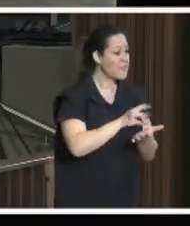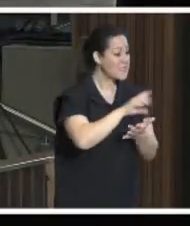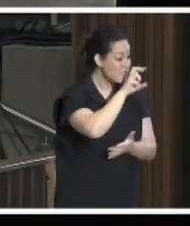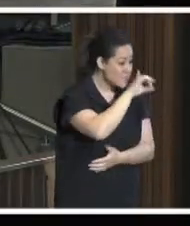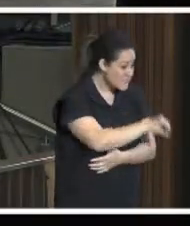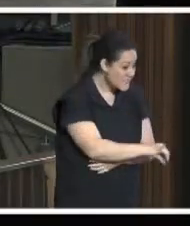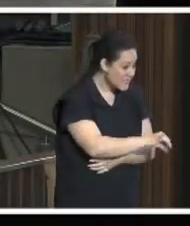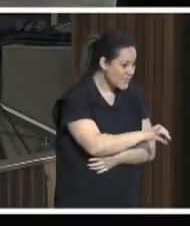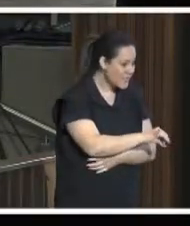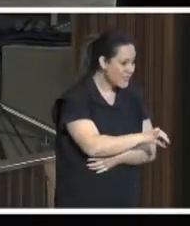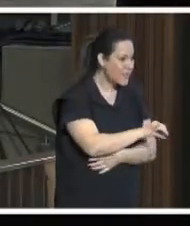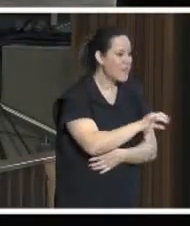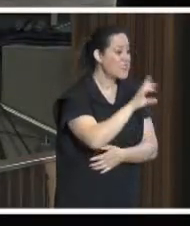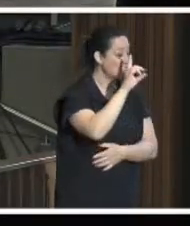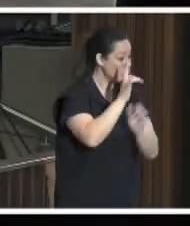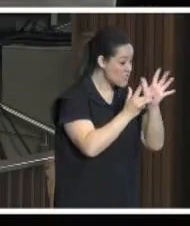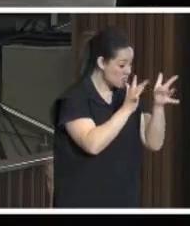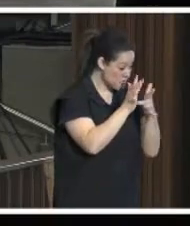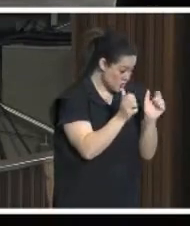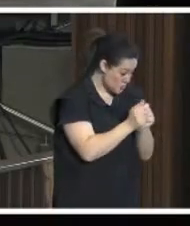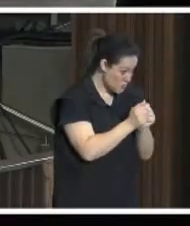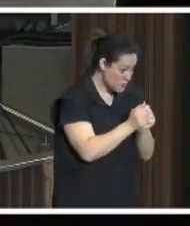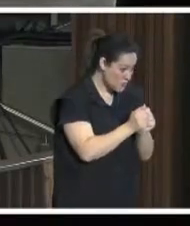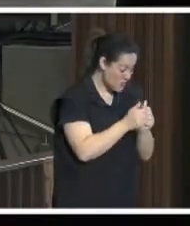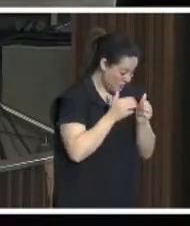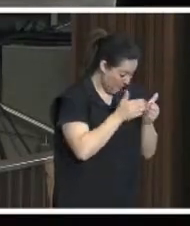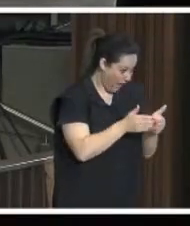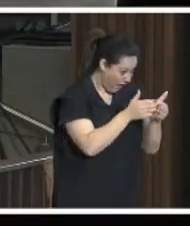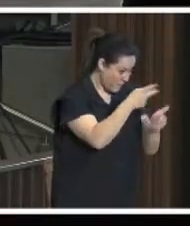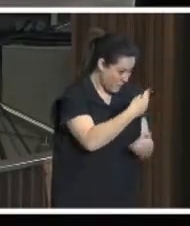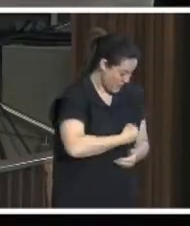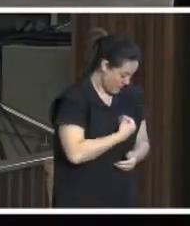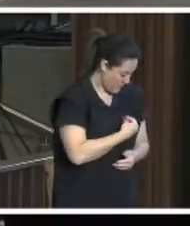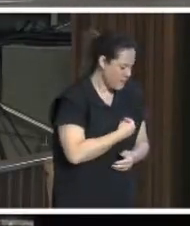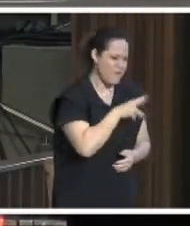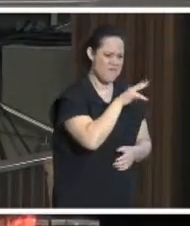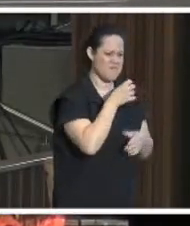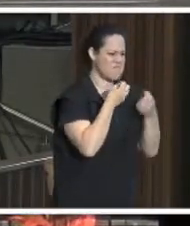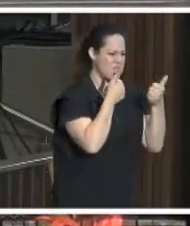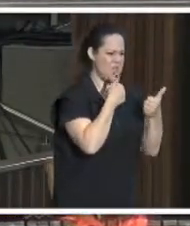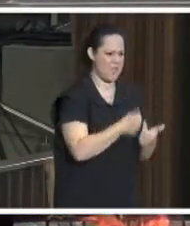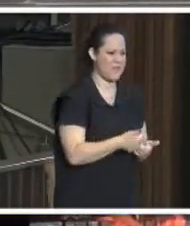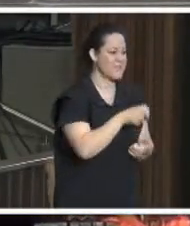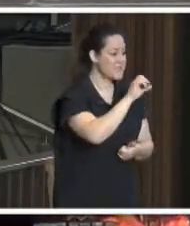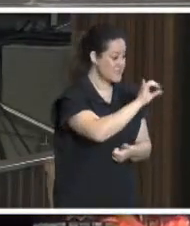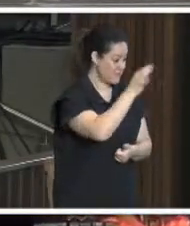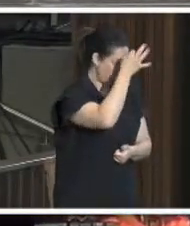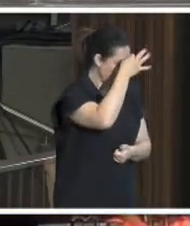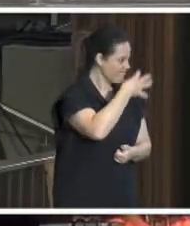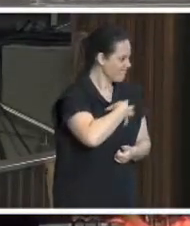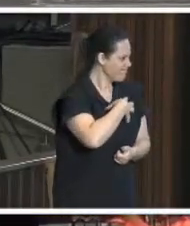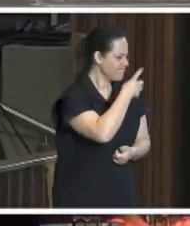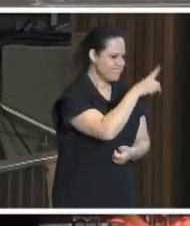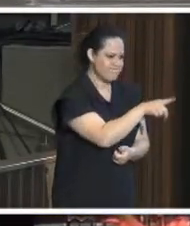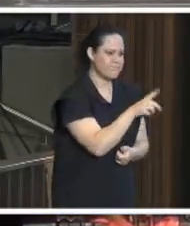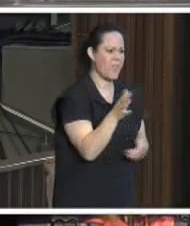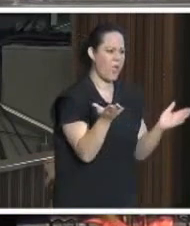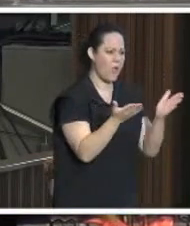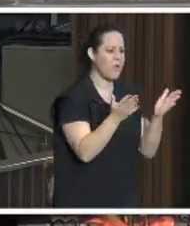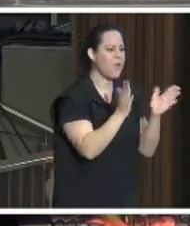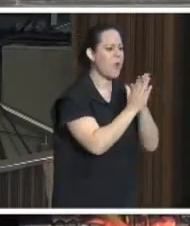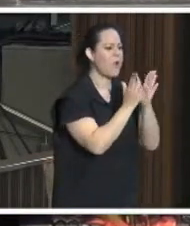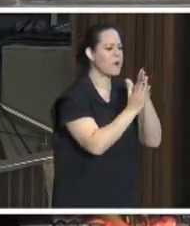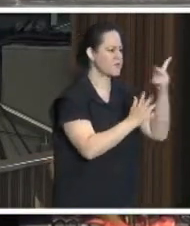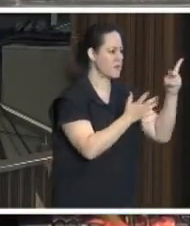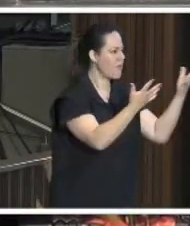estiver no barquinho, tudo vai muito bem. Então, se você é essa pessoa a quem o Espírito Santo está falando: eu quero orar por você, vai